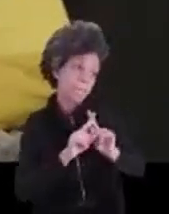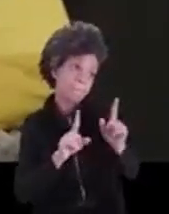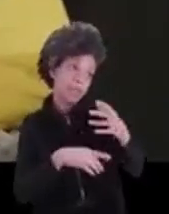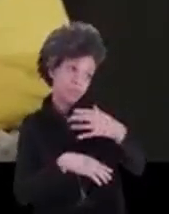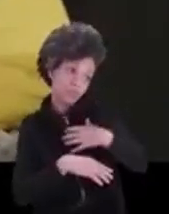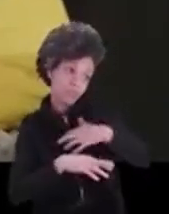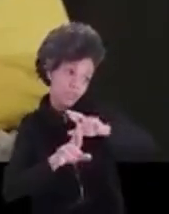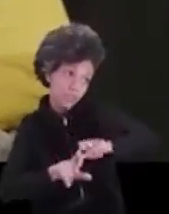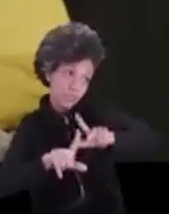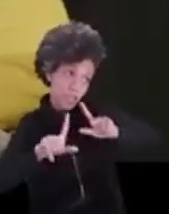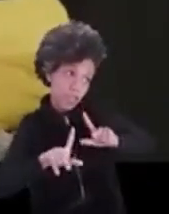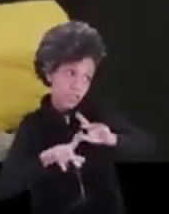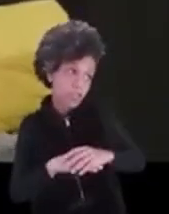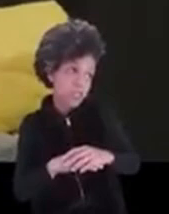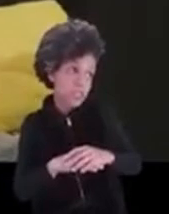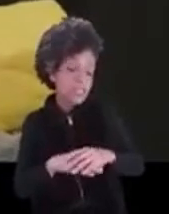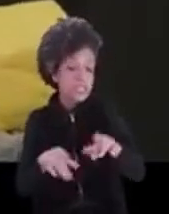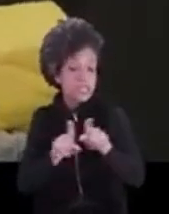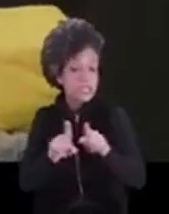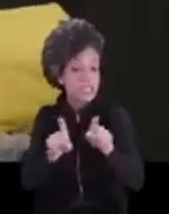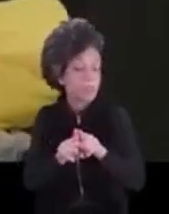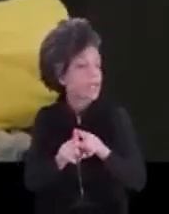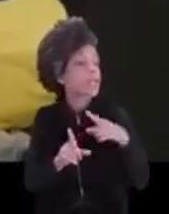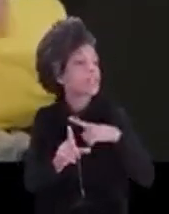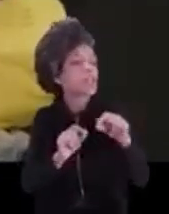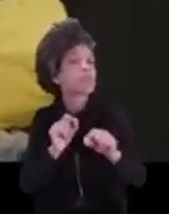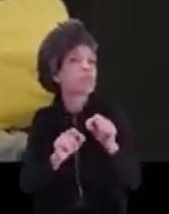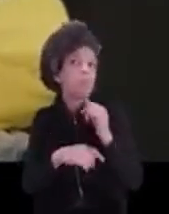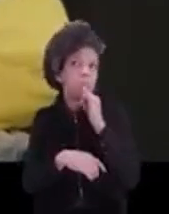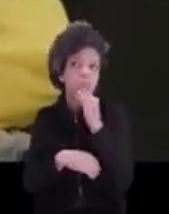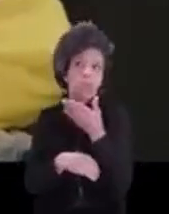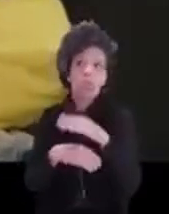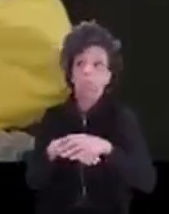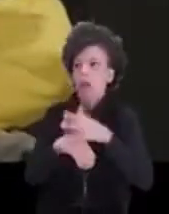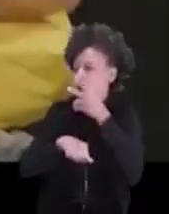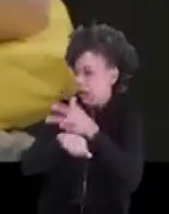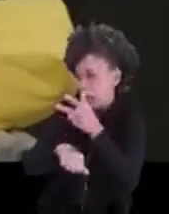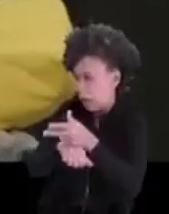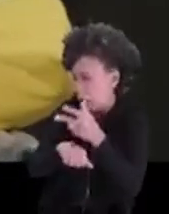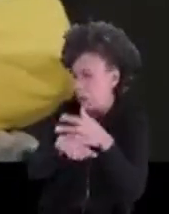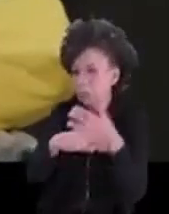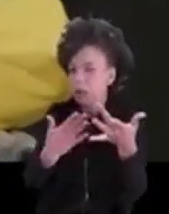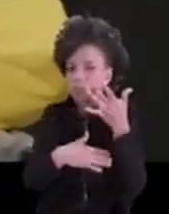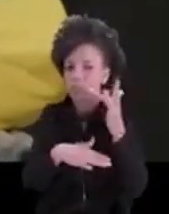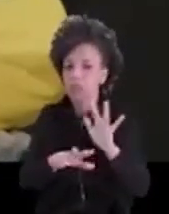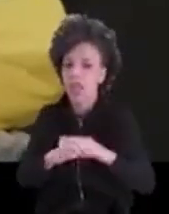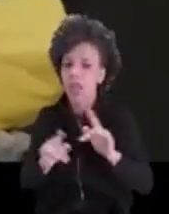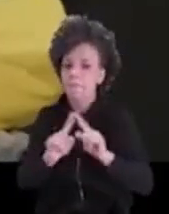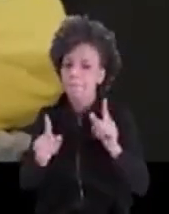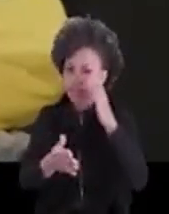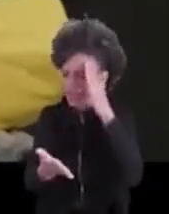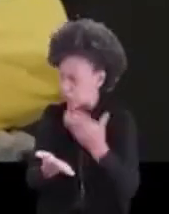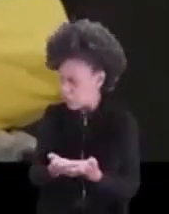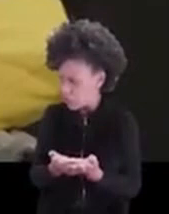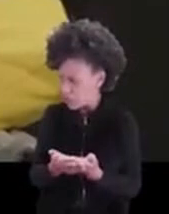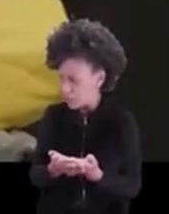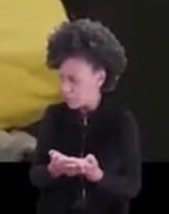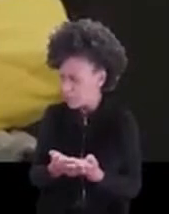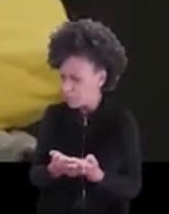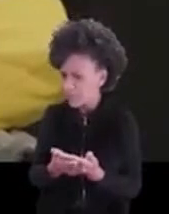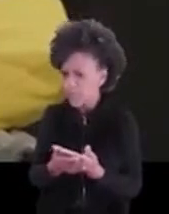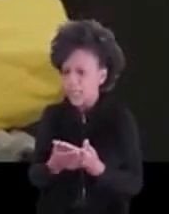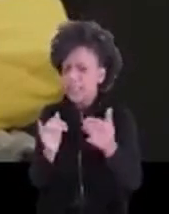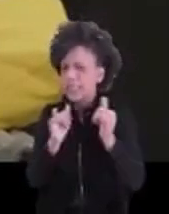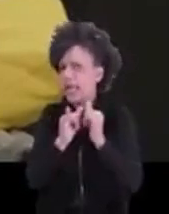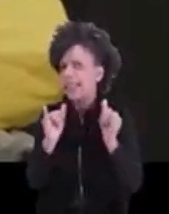forma diferente um Pilares forma diferente e que tem a ver com ela a câmera e tal você acredita na